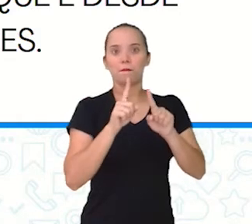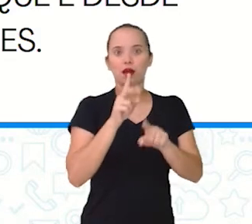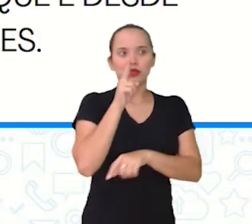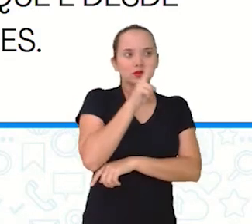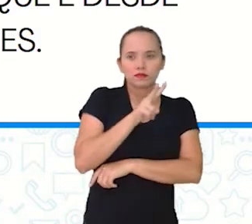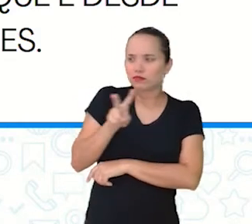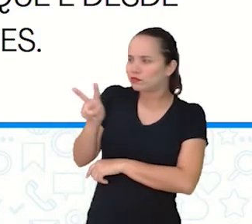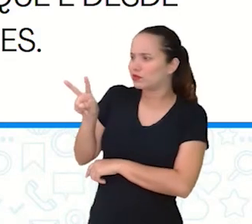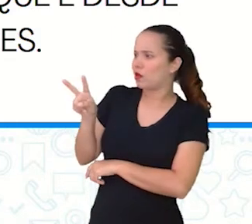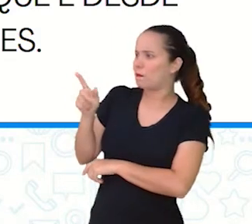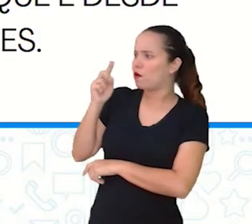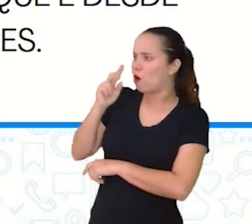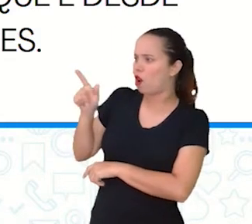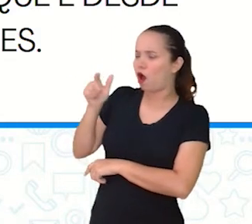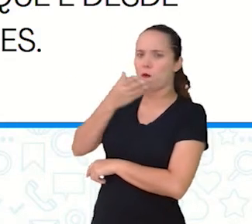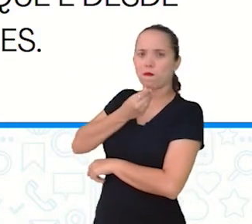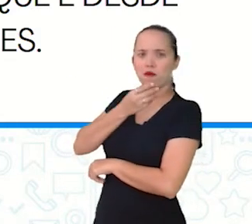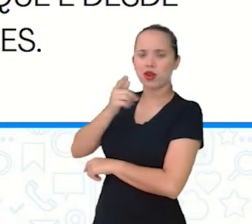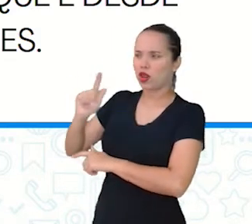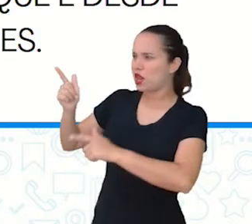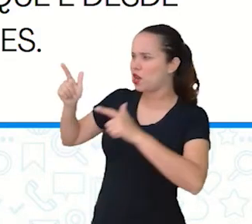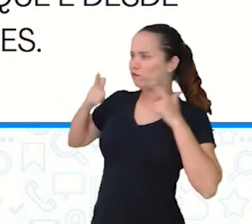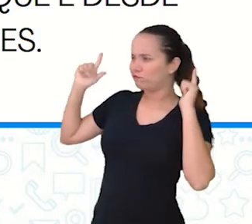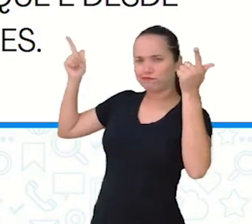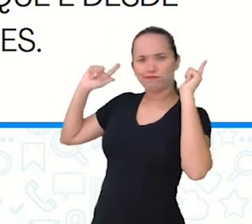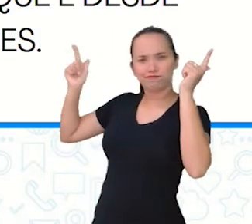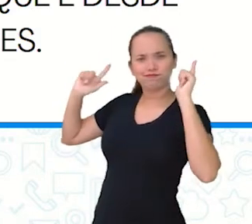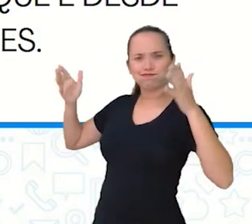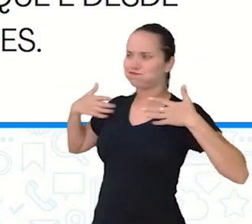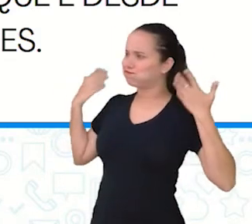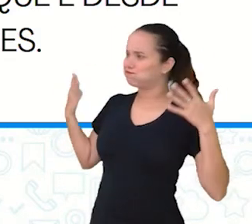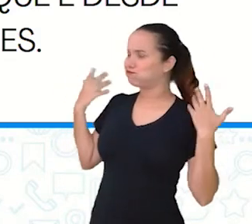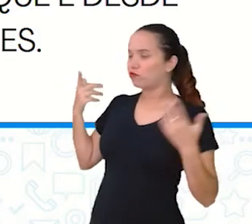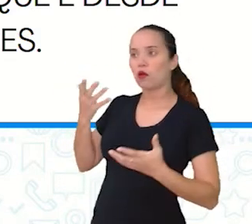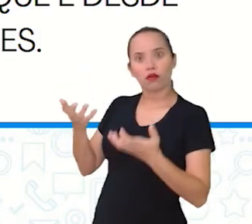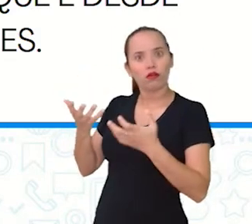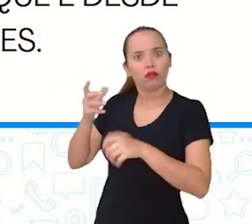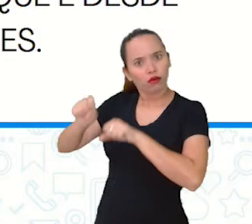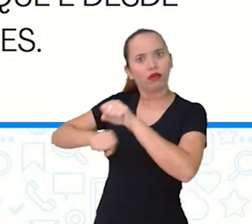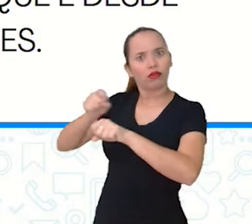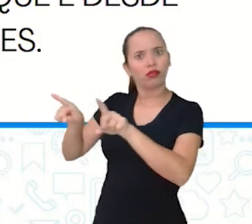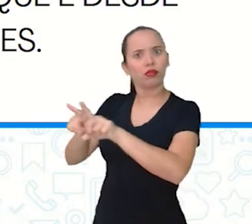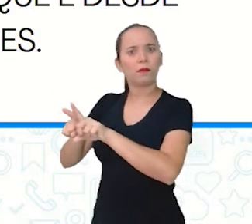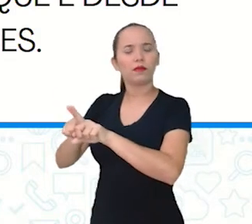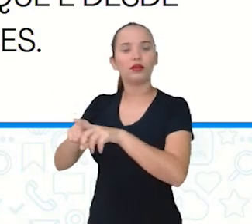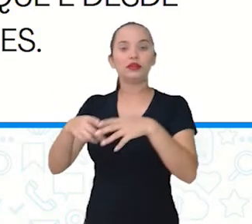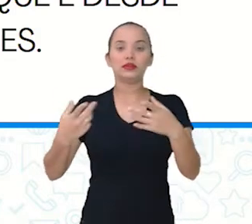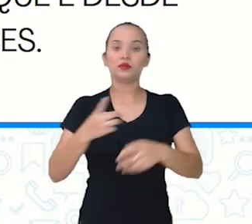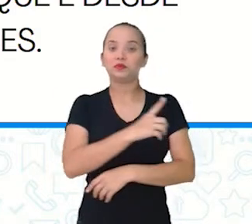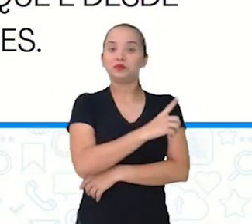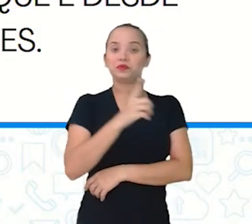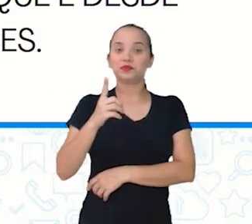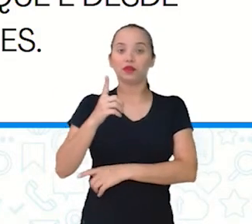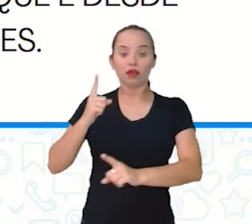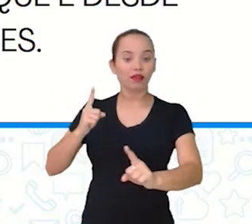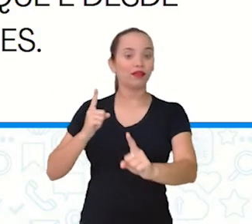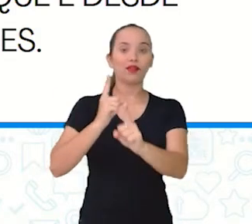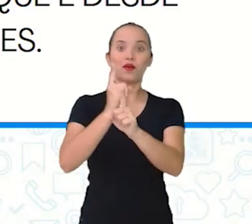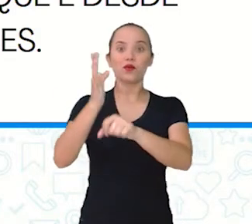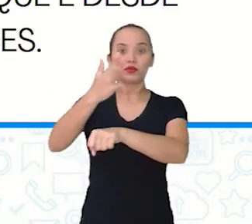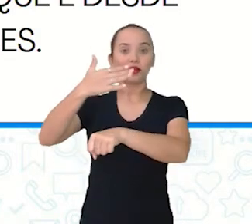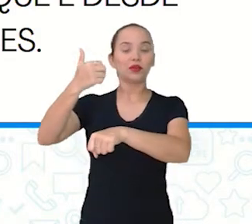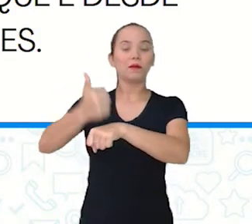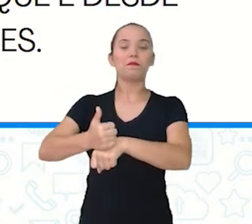tanto ver o menino se divertindo, quis andar de bicicleta também. Certa vez eles se encontraram no parque